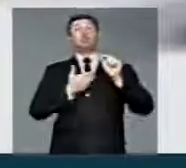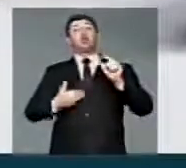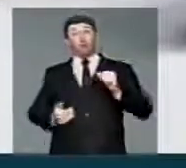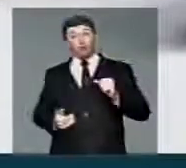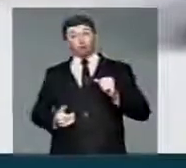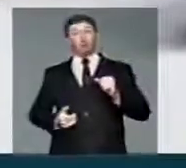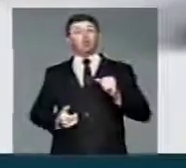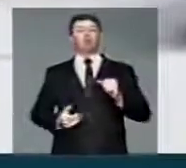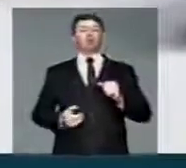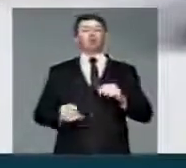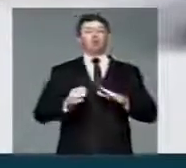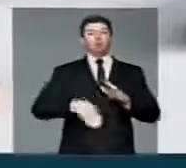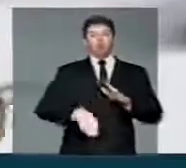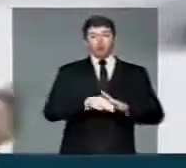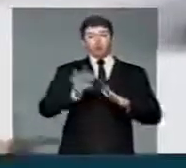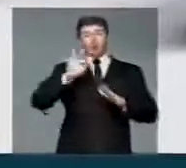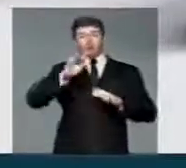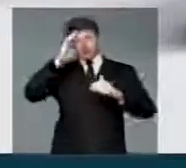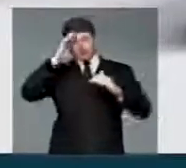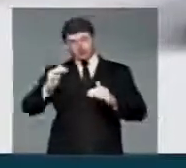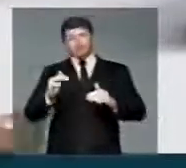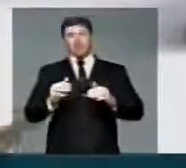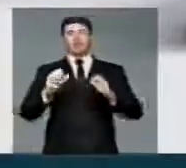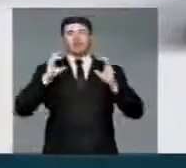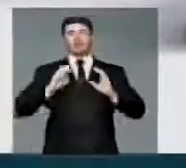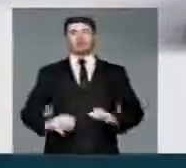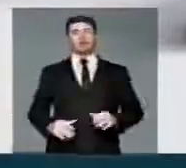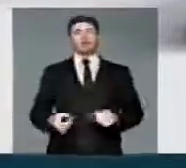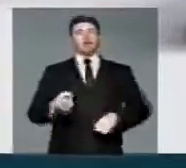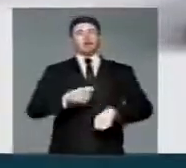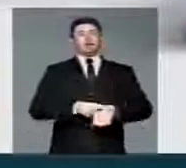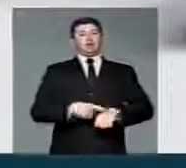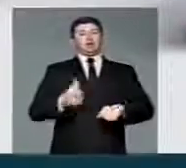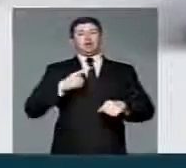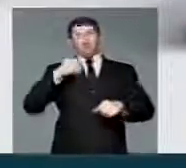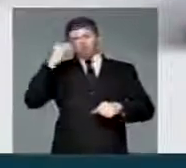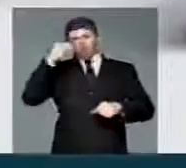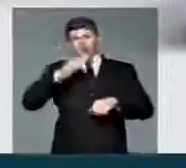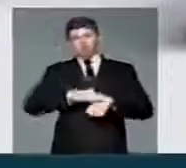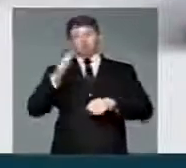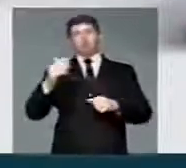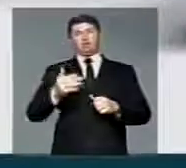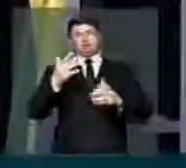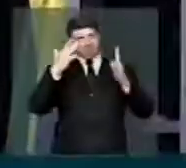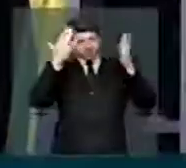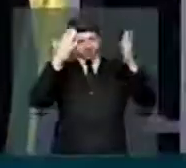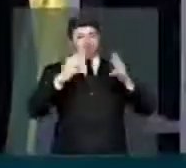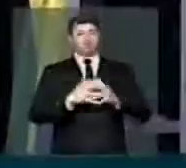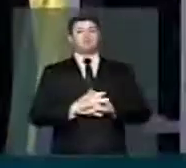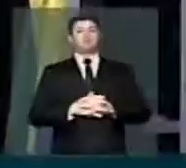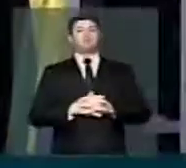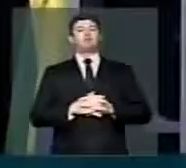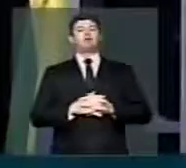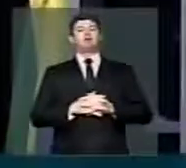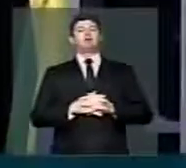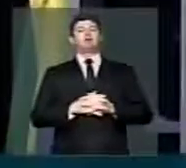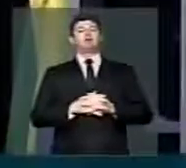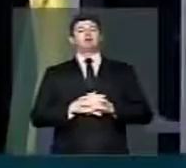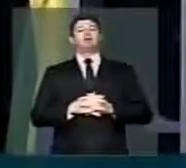governos todos e o federal respeitem o cidadão na hora que ele está mais fragilizado. Parabéns pela sua fala. Obrigado, senhor